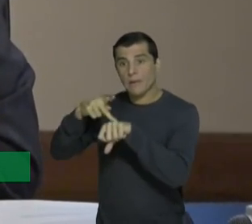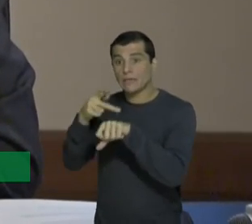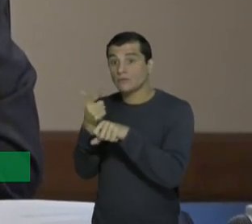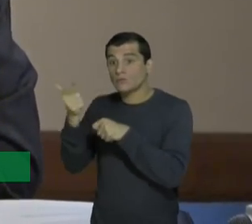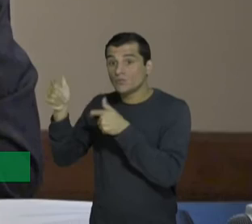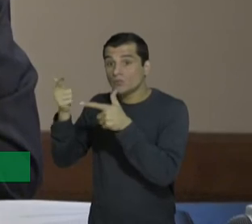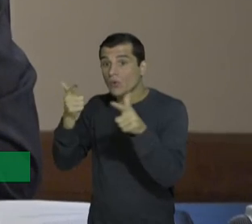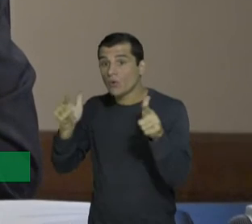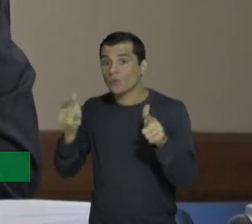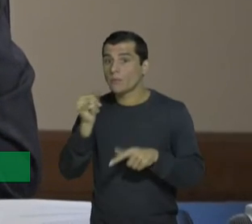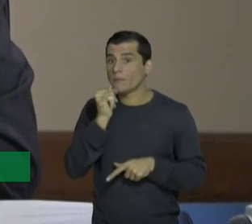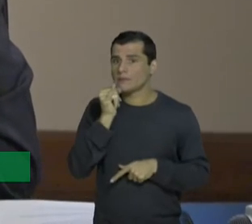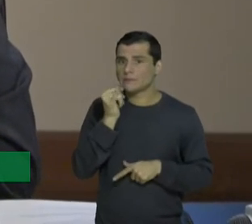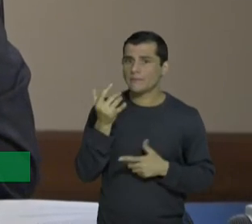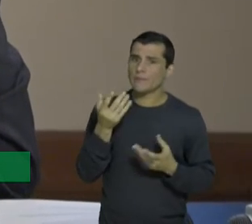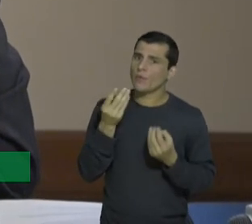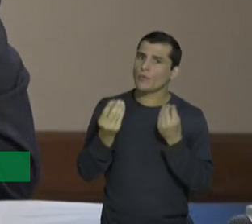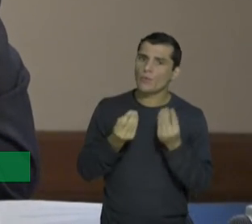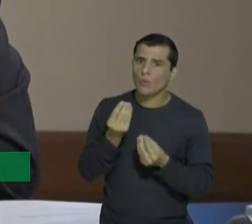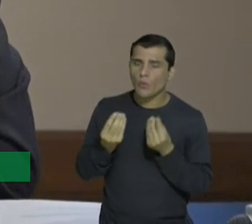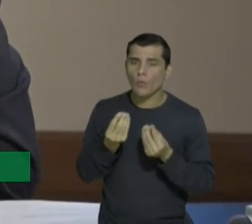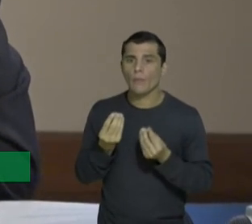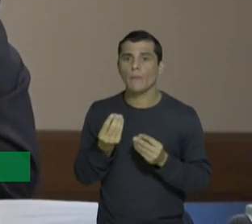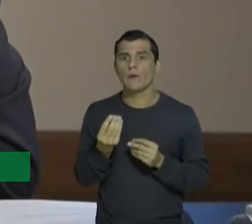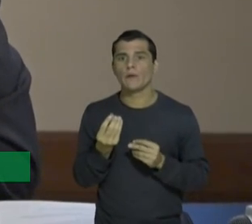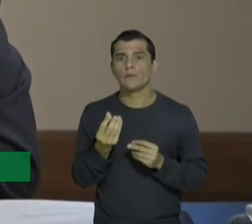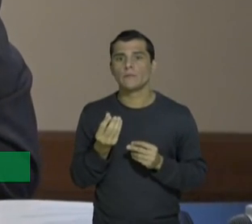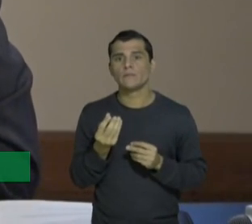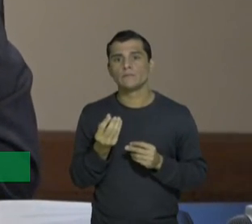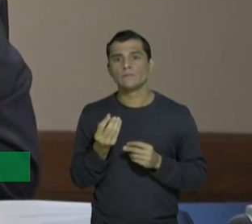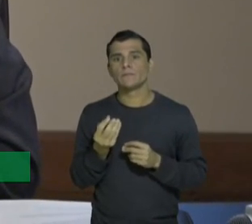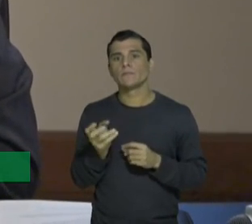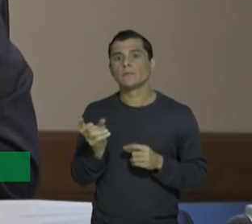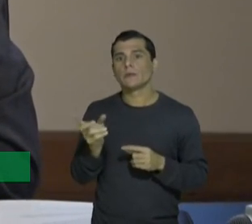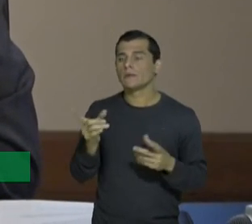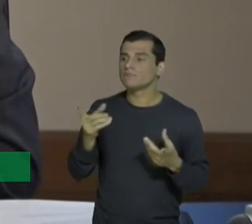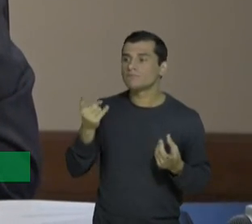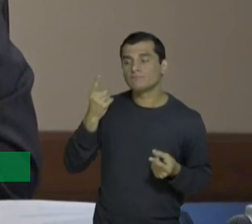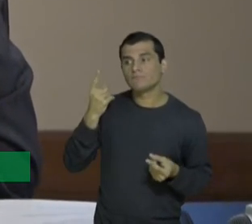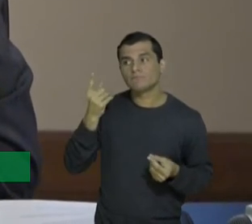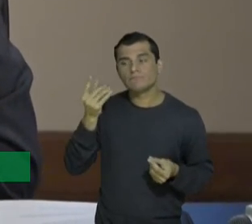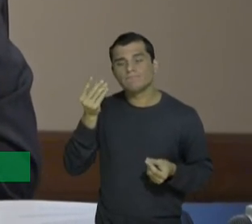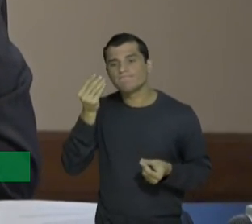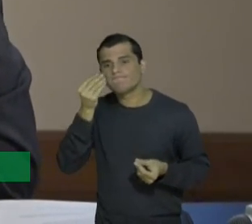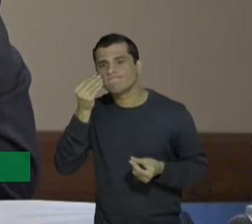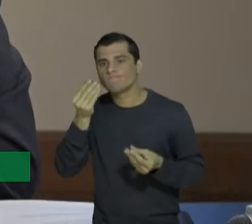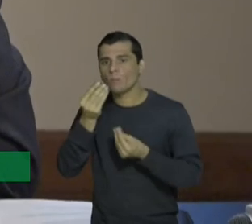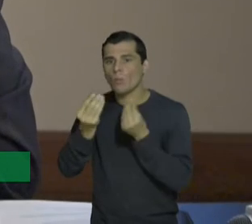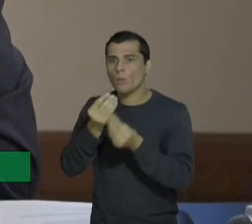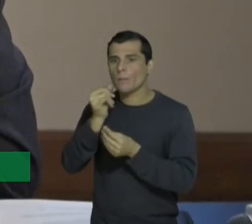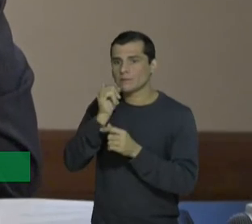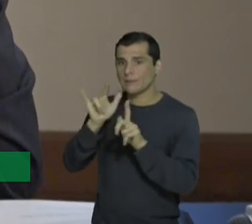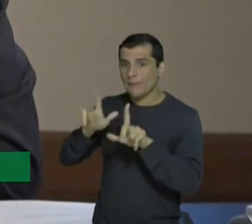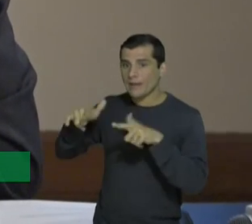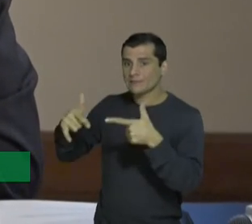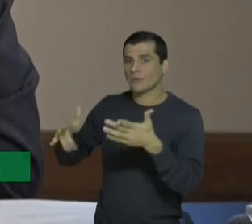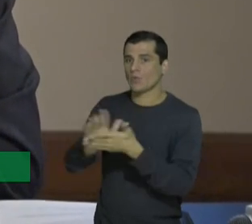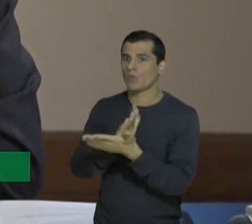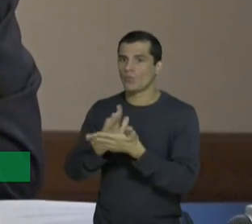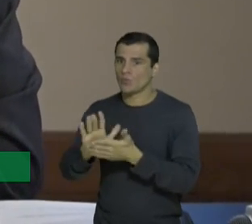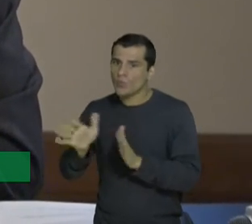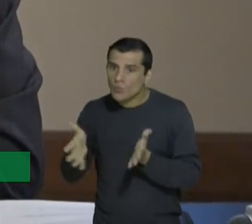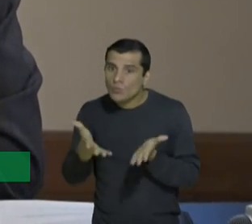fazendo aqui nenhum juízo de valor eh de de de positividade a algumas ações mas no sentido